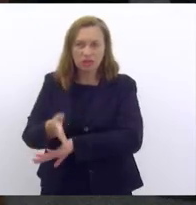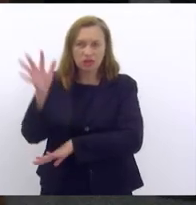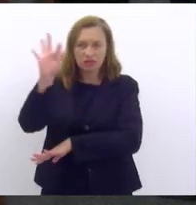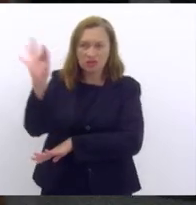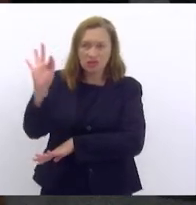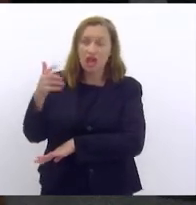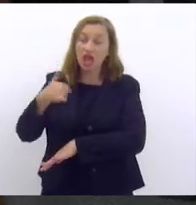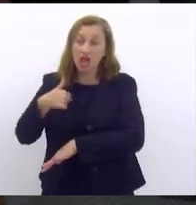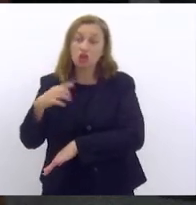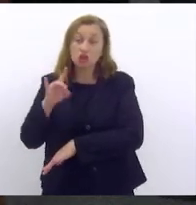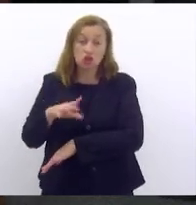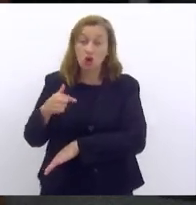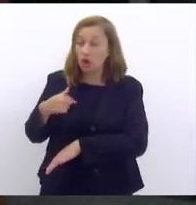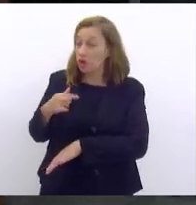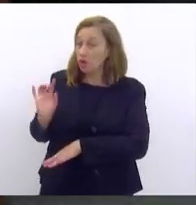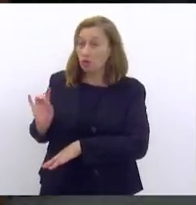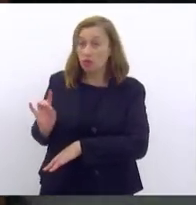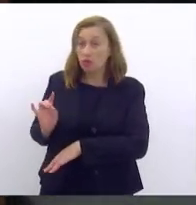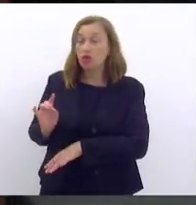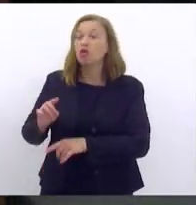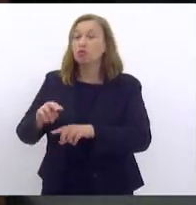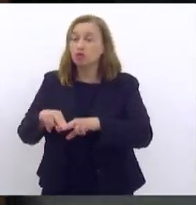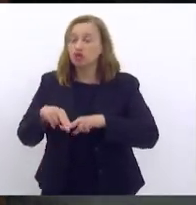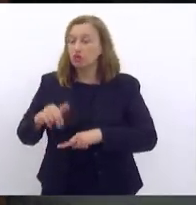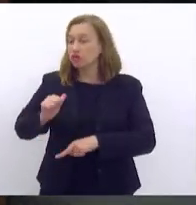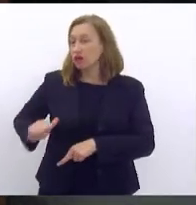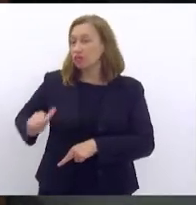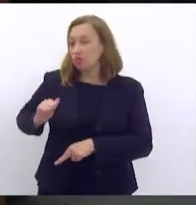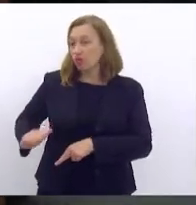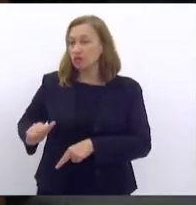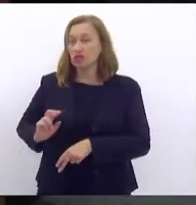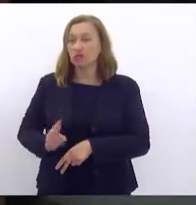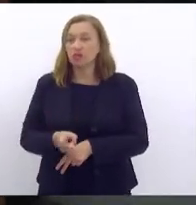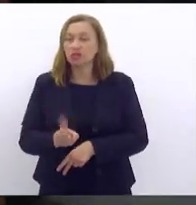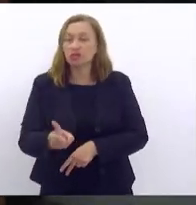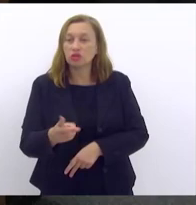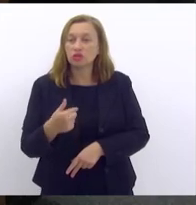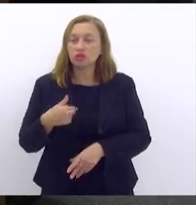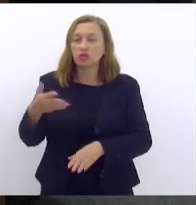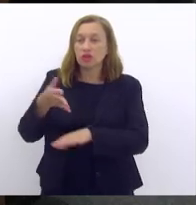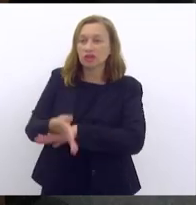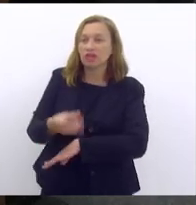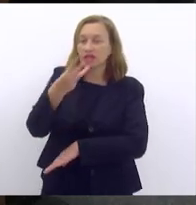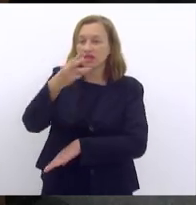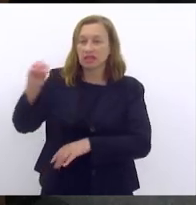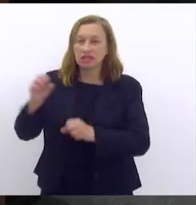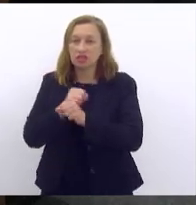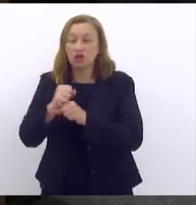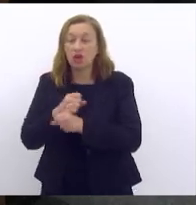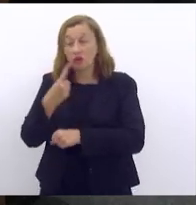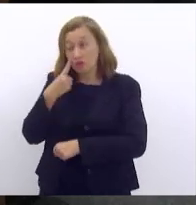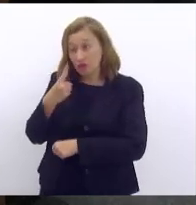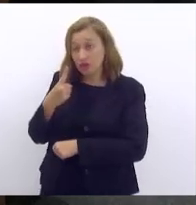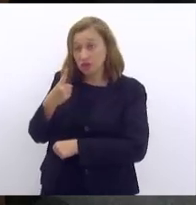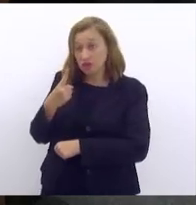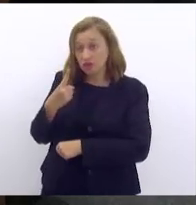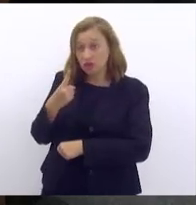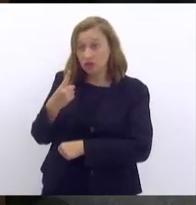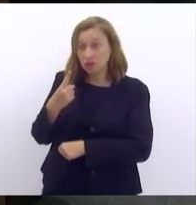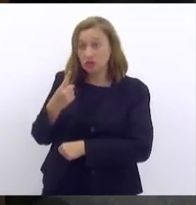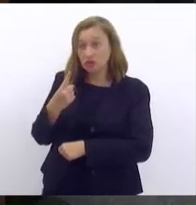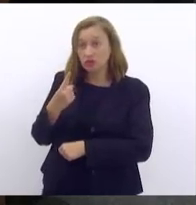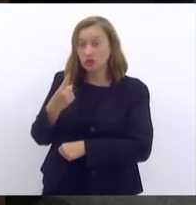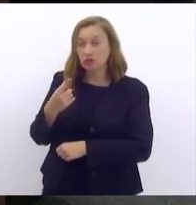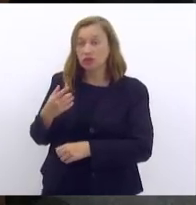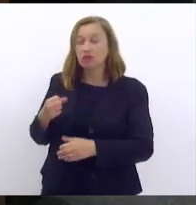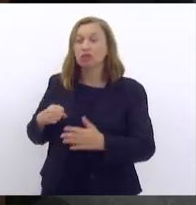entrar e permanecer por conta da bolsa permanência, que quando eu entrei era só R$300. Olha o mínimo valor e o impacto,